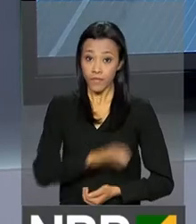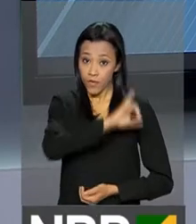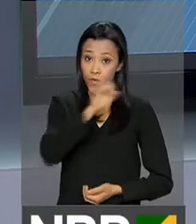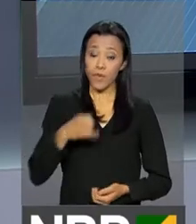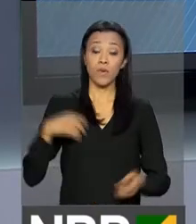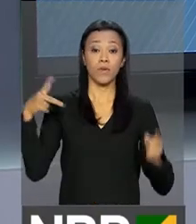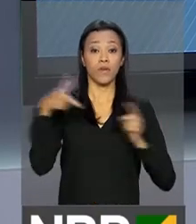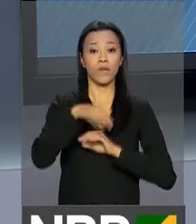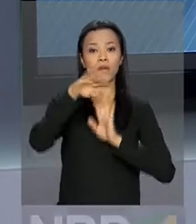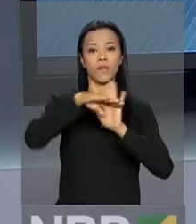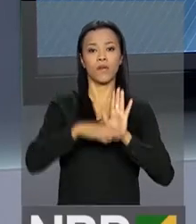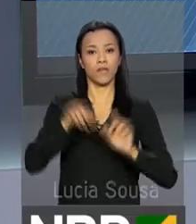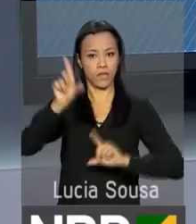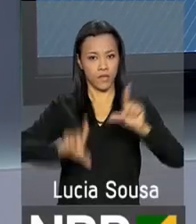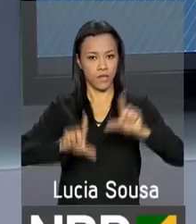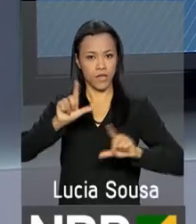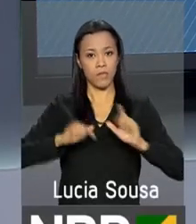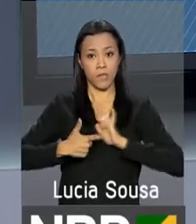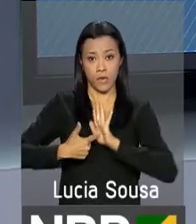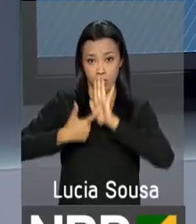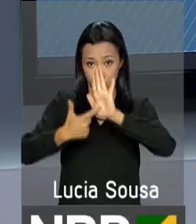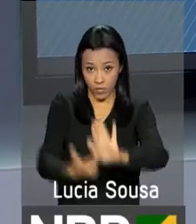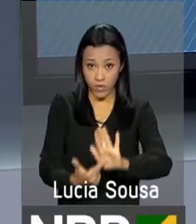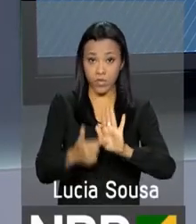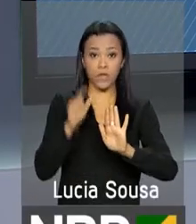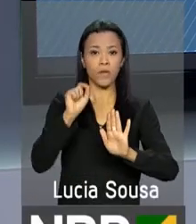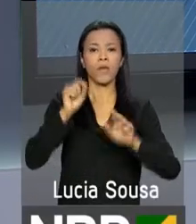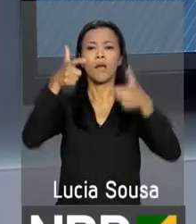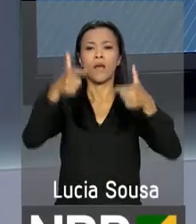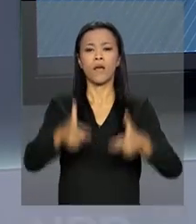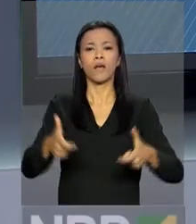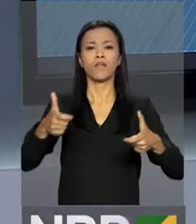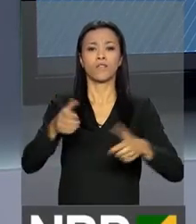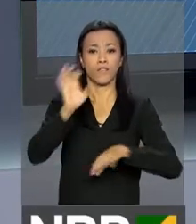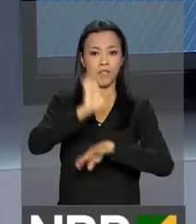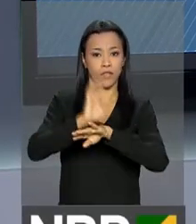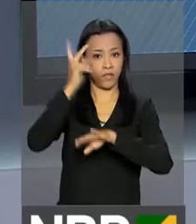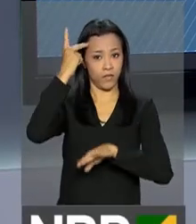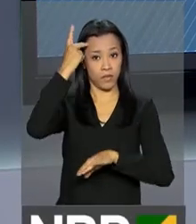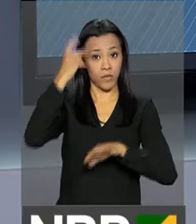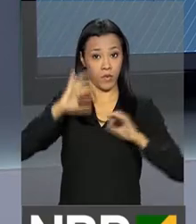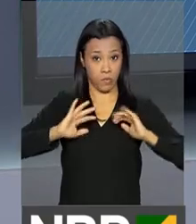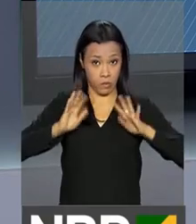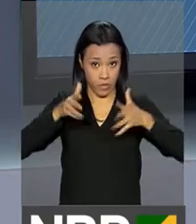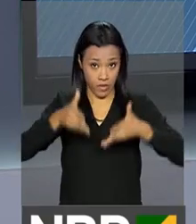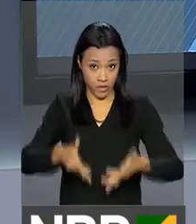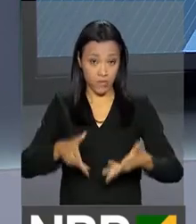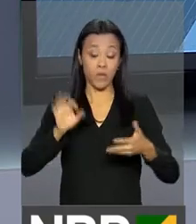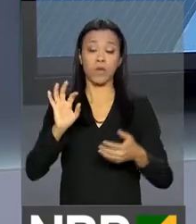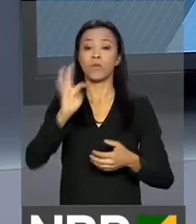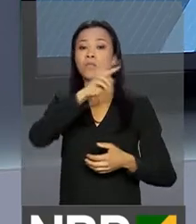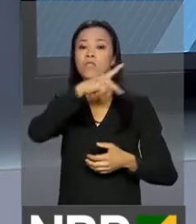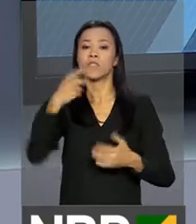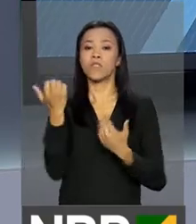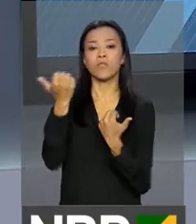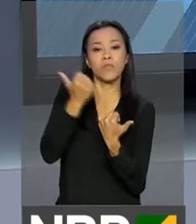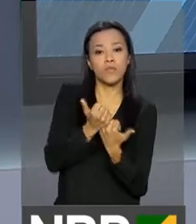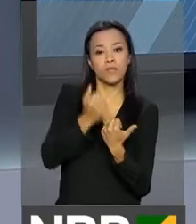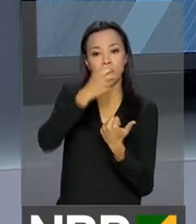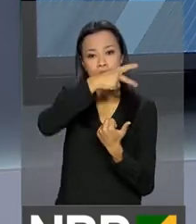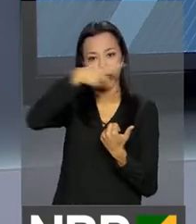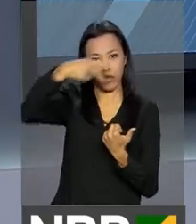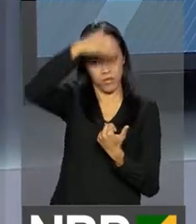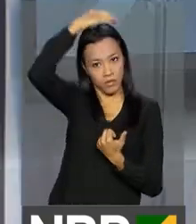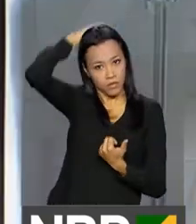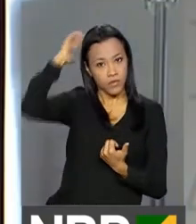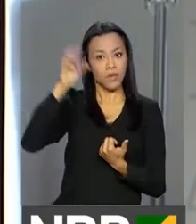Olá, interrompemos a programação para transmitir ao vivo, direto de São Paulo, a participação do presidente em exercício Rodrigo Maia no